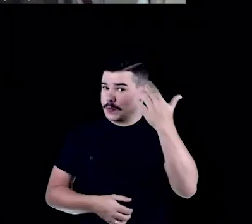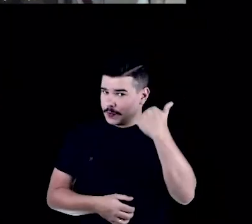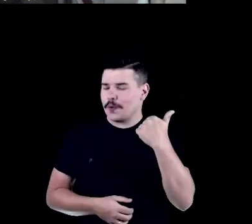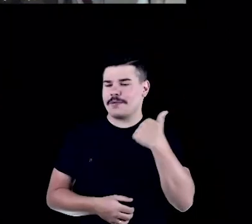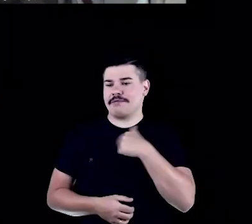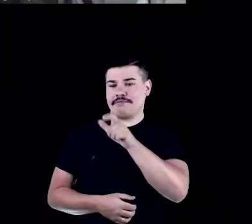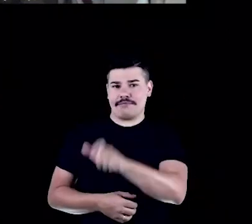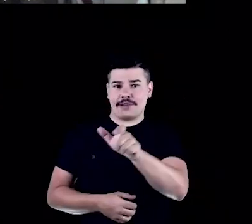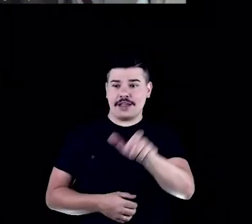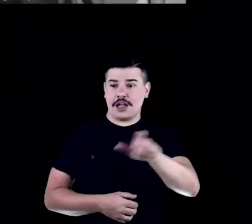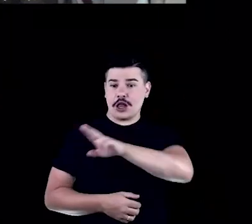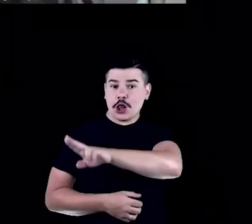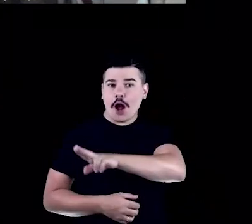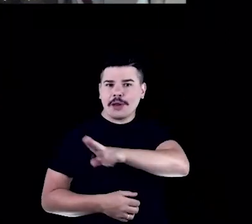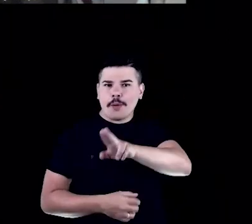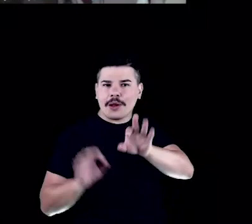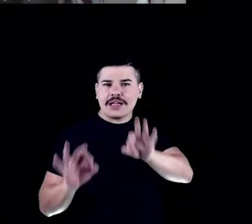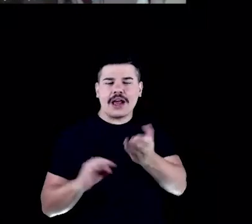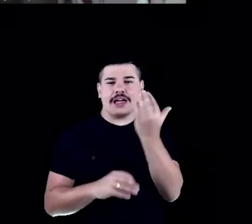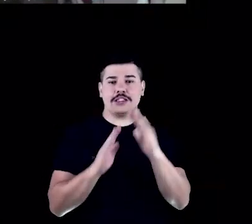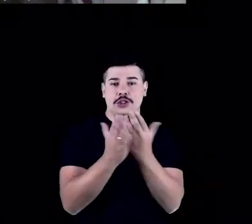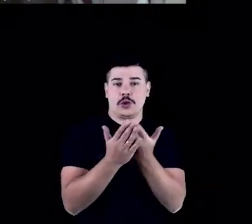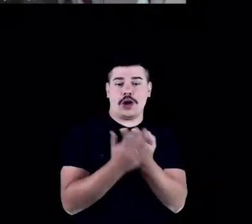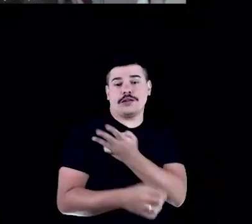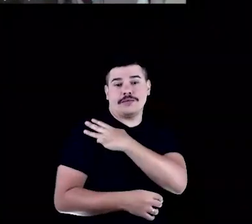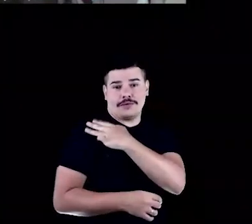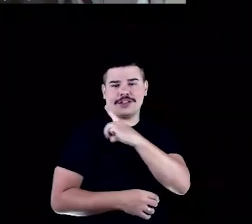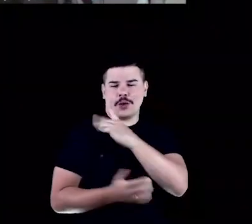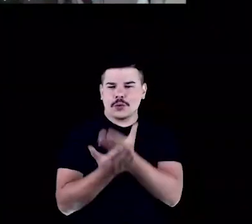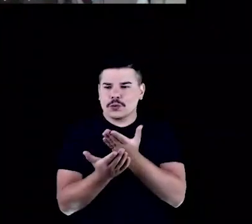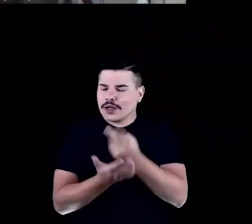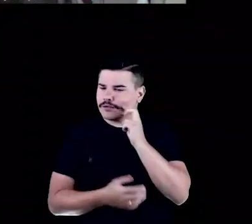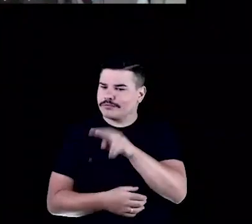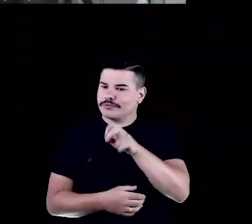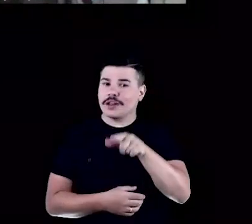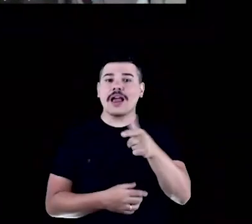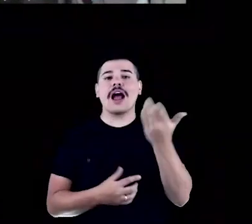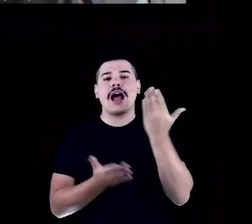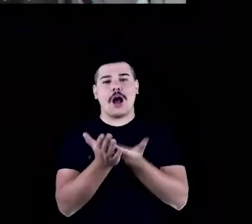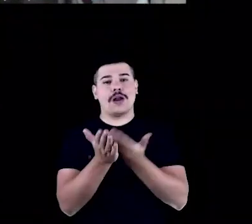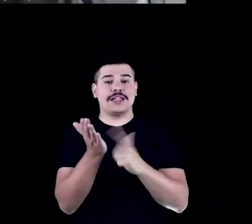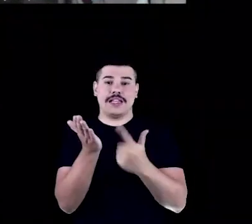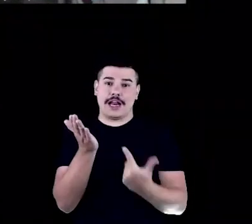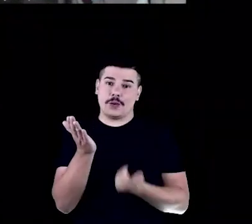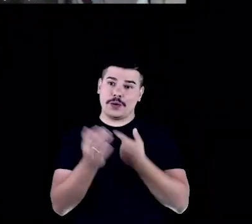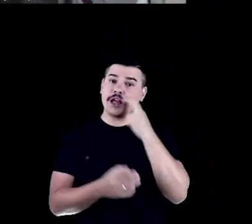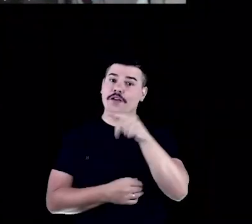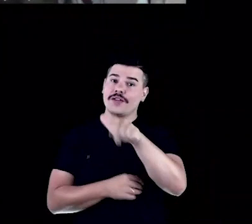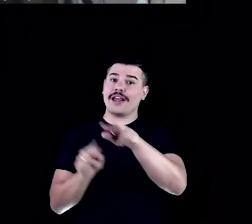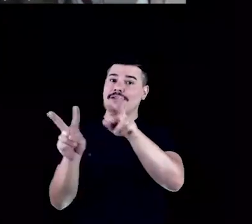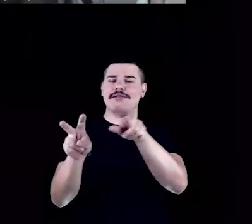soube deles nomeados, assim, no ensino médio, quando eu fui estudar, e tinha Paulo Leminski ali, já começava a ver ele na aula de